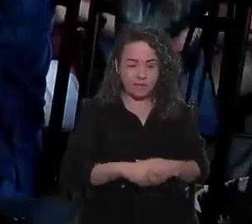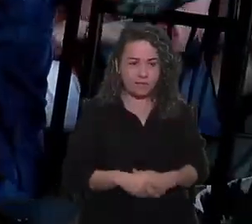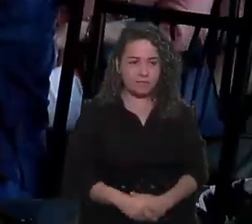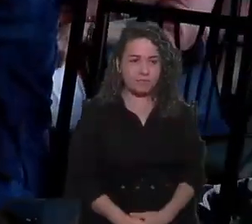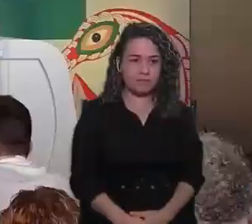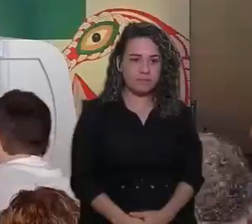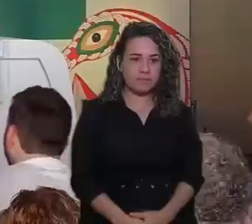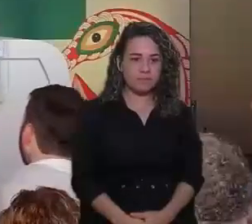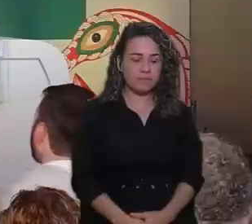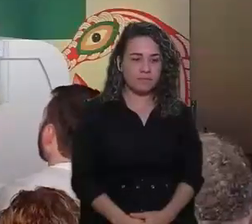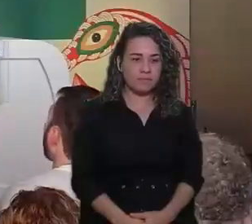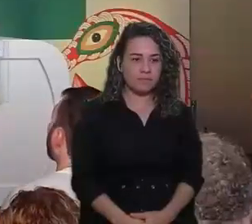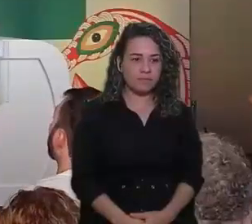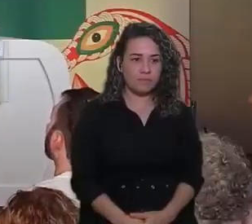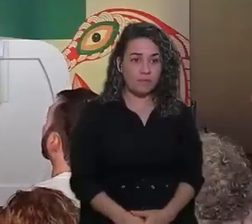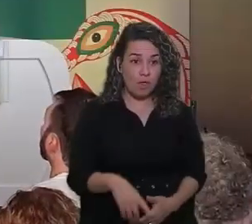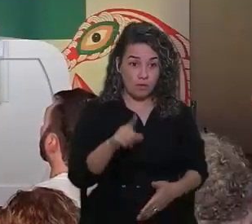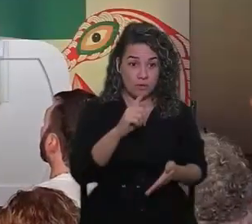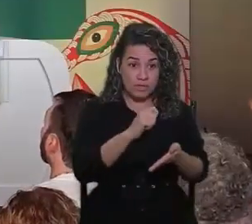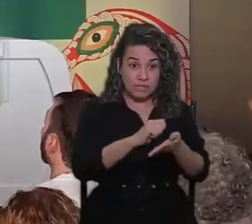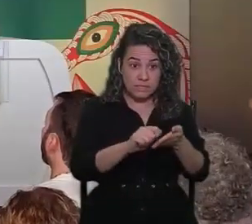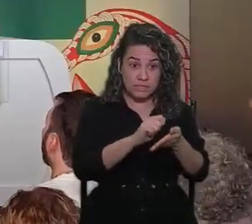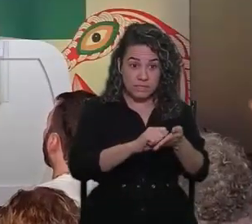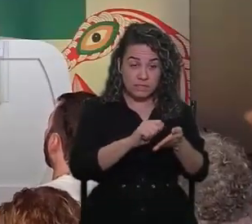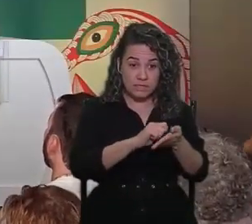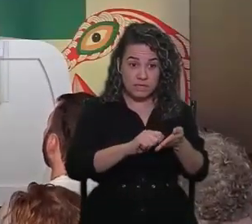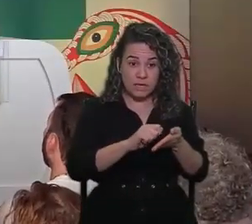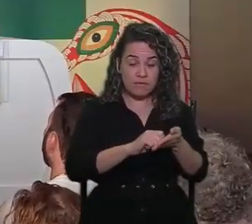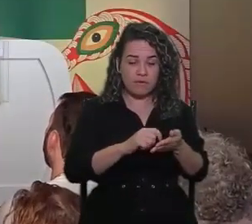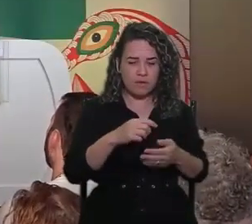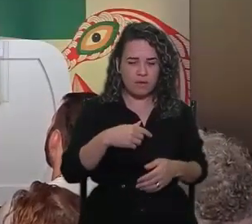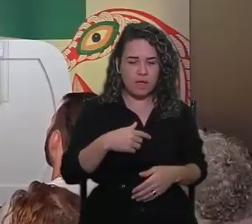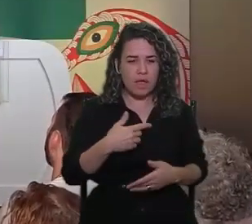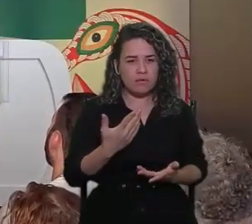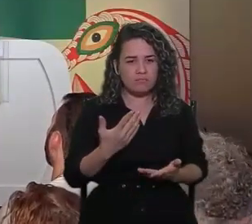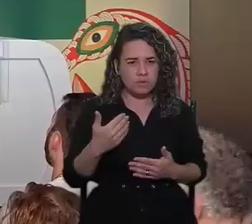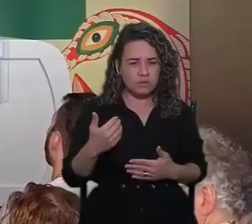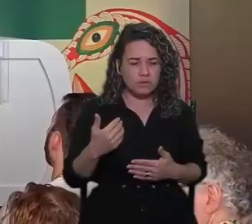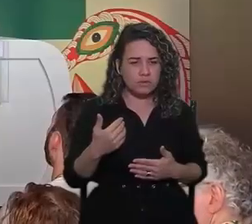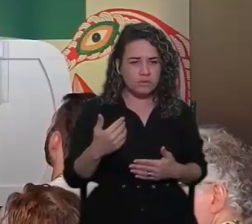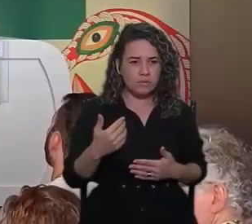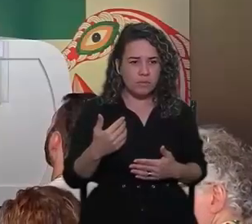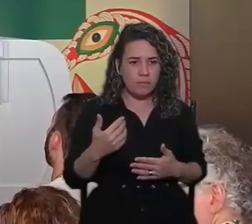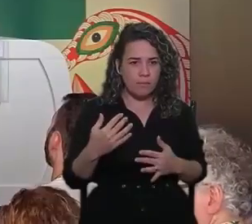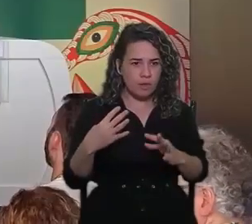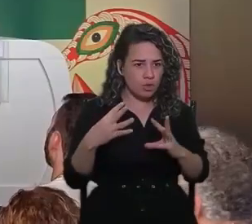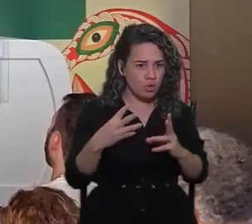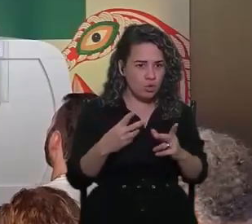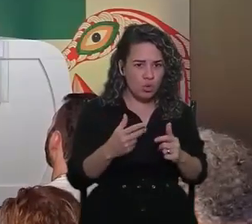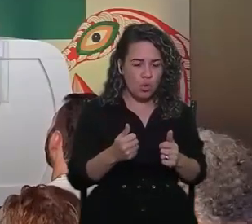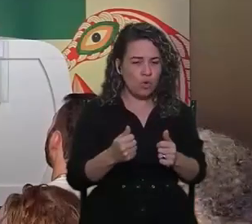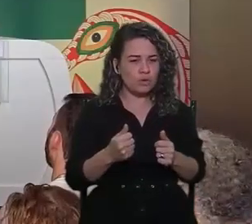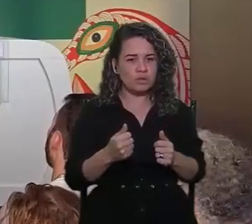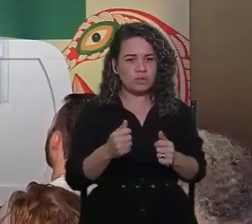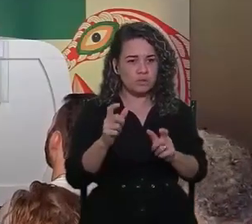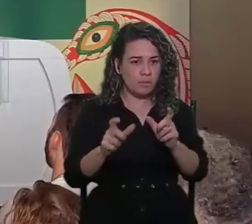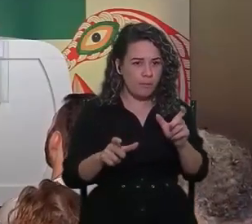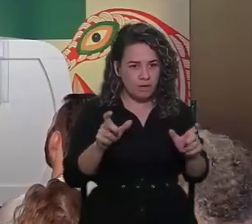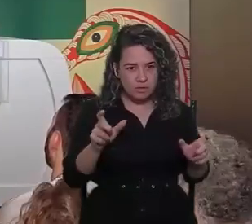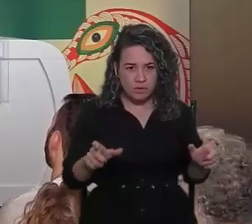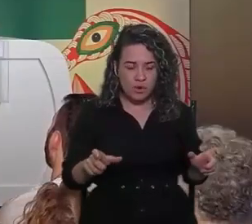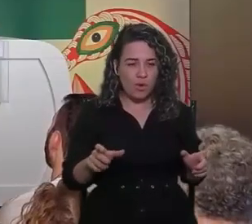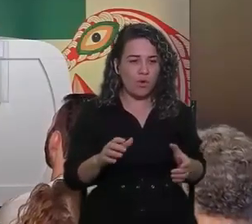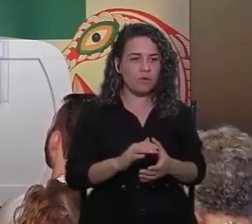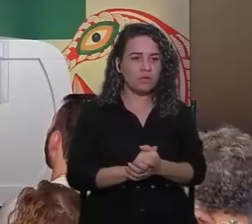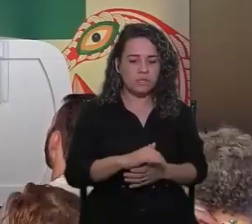Ricardo, você escreveu para todo... Você, nessa encruzilhada da vida, você escreveu para todo mundo. Você escreveu para criança, você